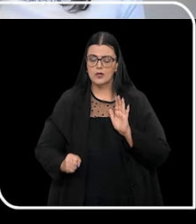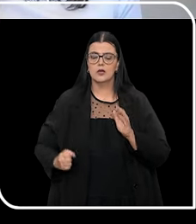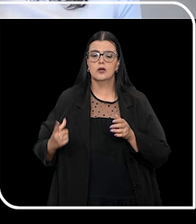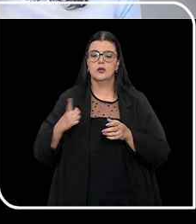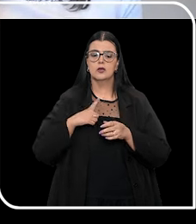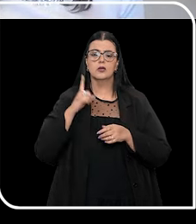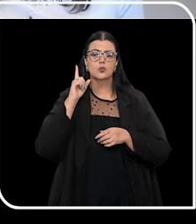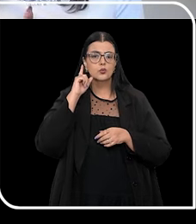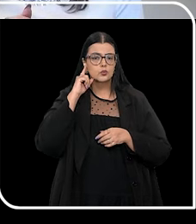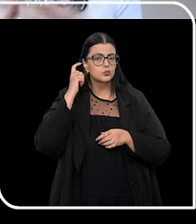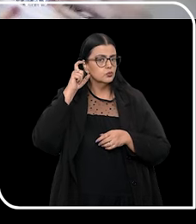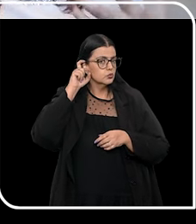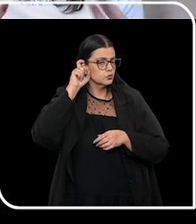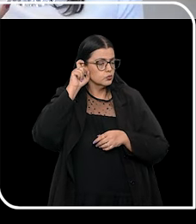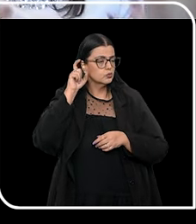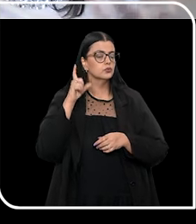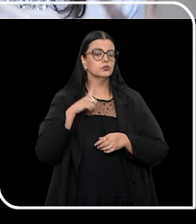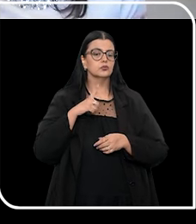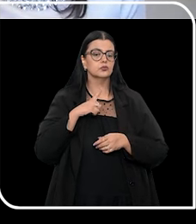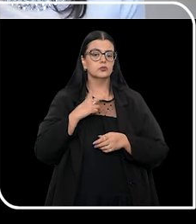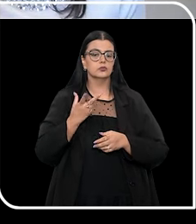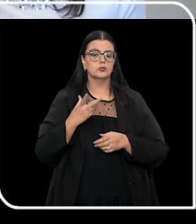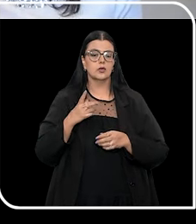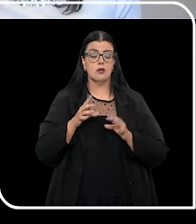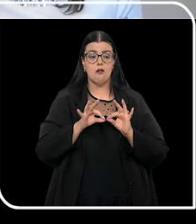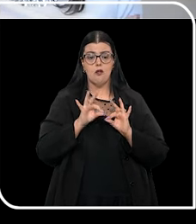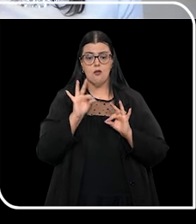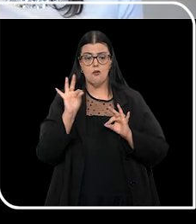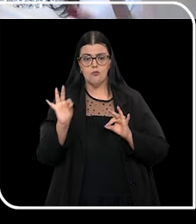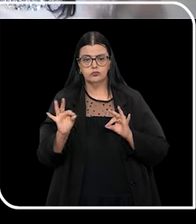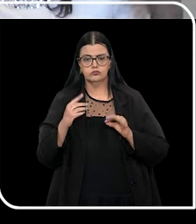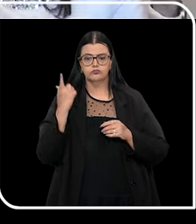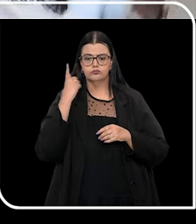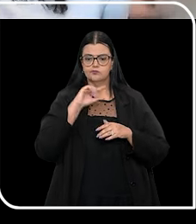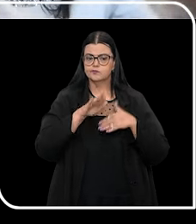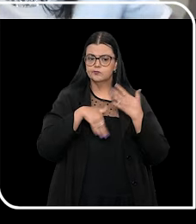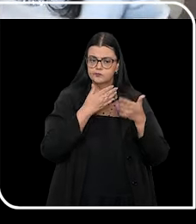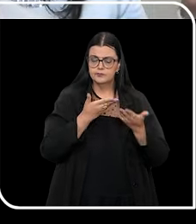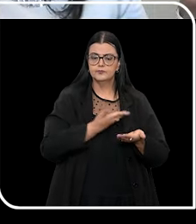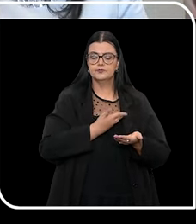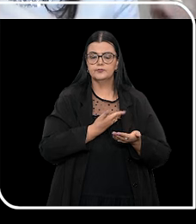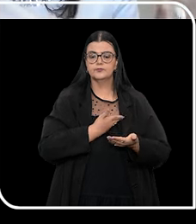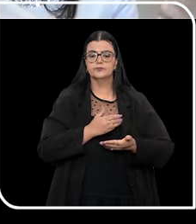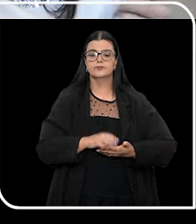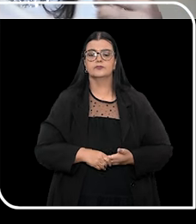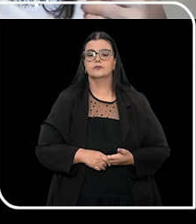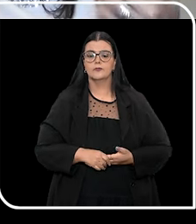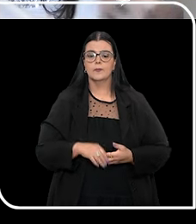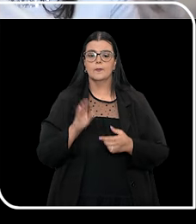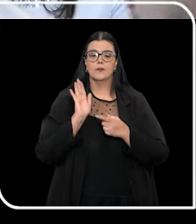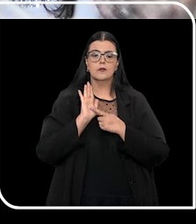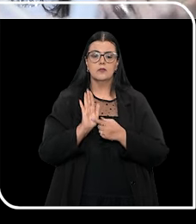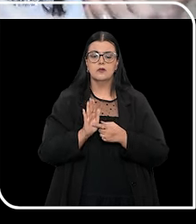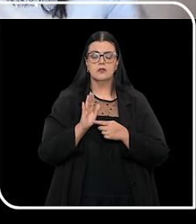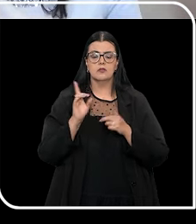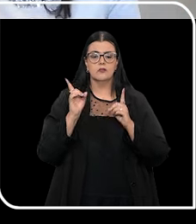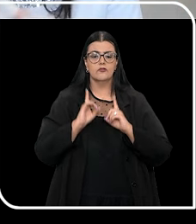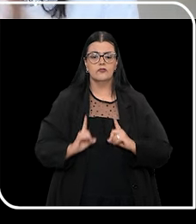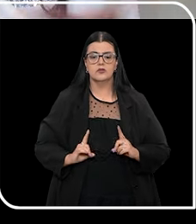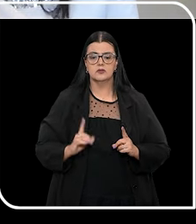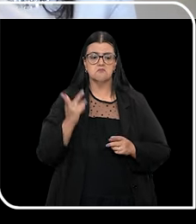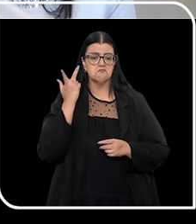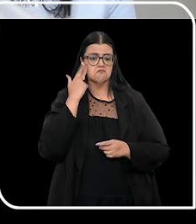uma prótese um aparelho auditivo como um recurso que me leva mais longe e que é meu amigo né eu tô mostrando que a